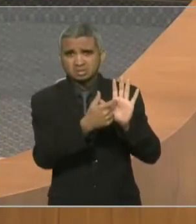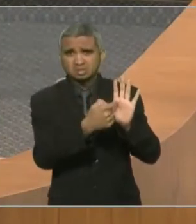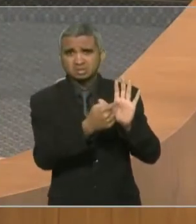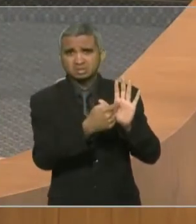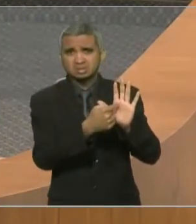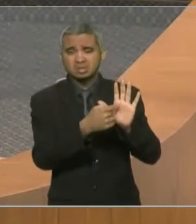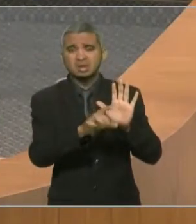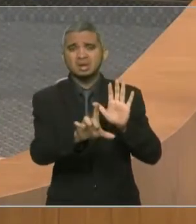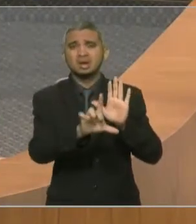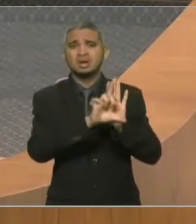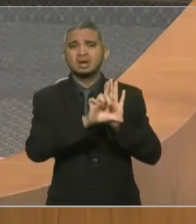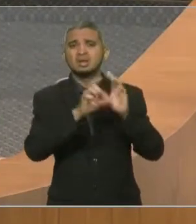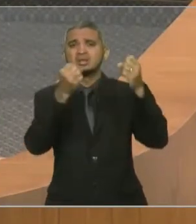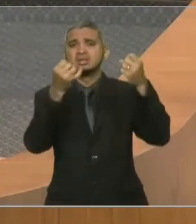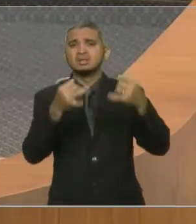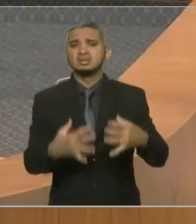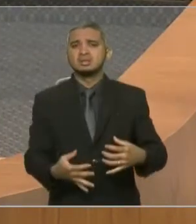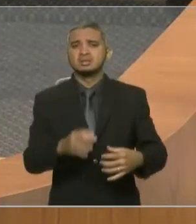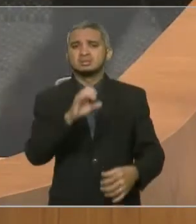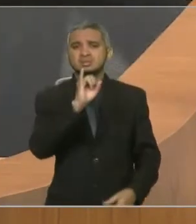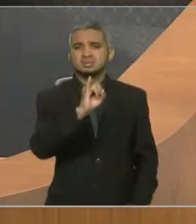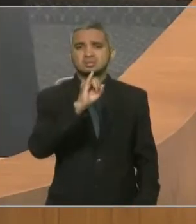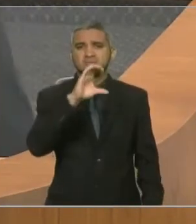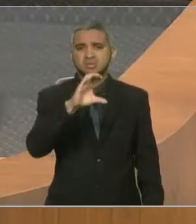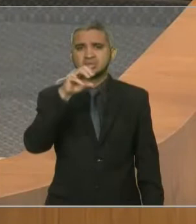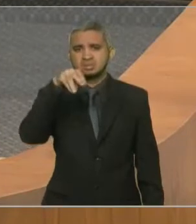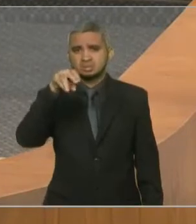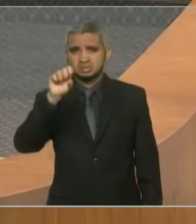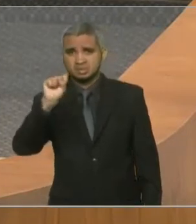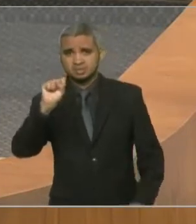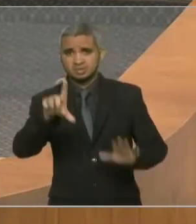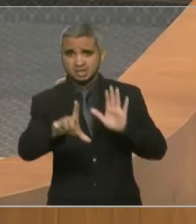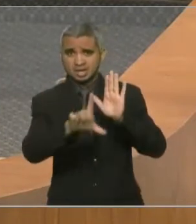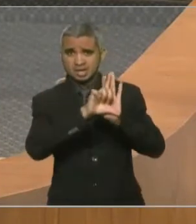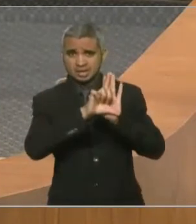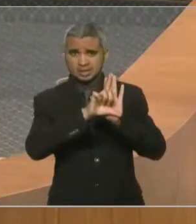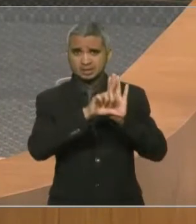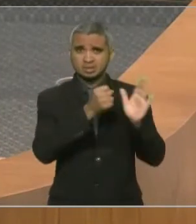seguinte, que o ICMS, nos termos da lei estadual número